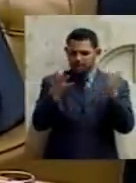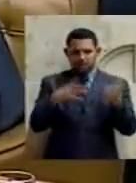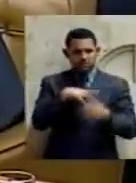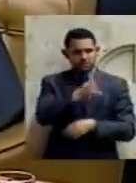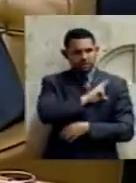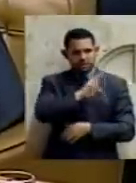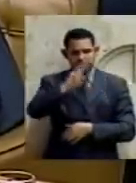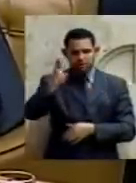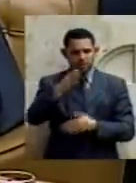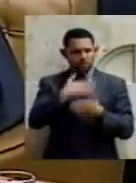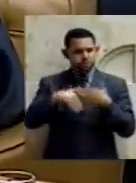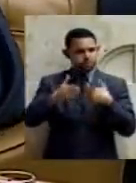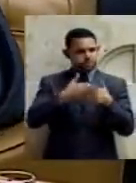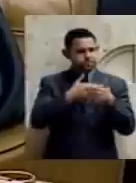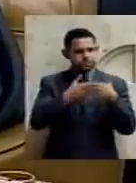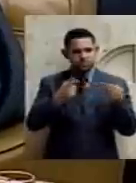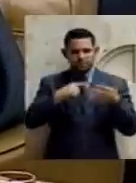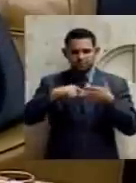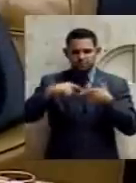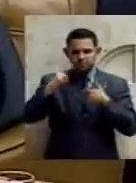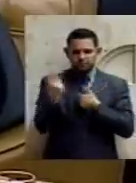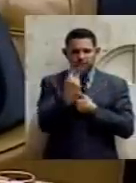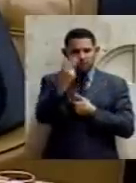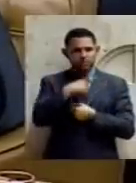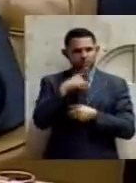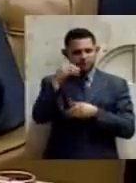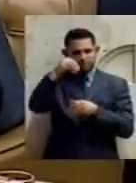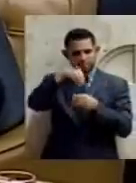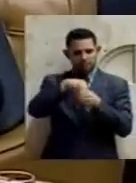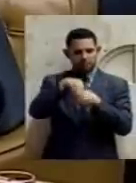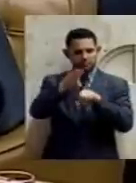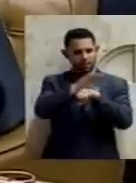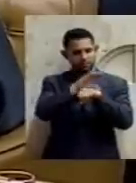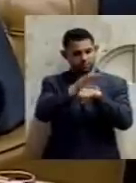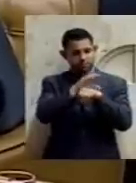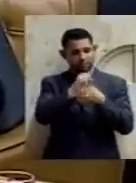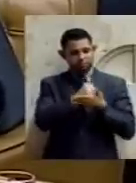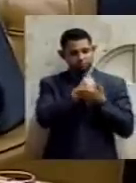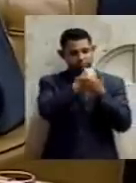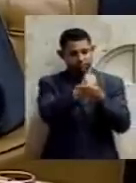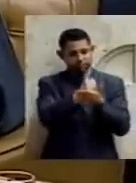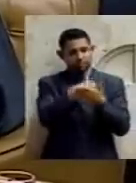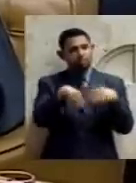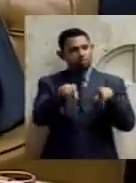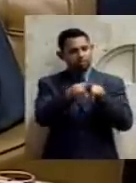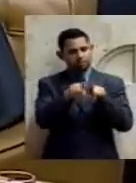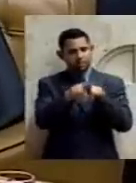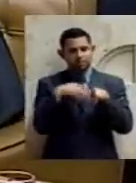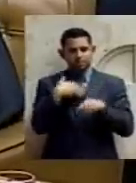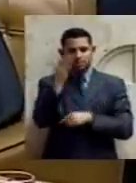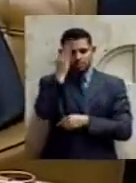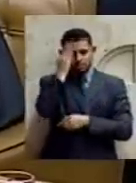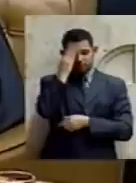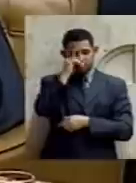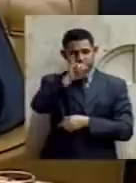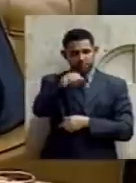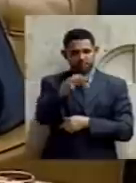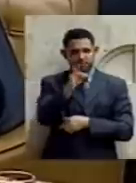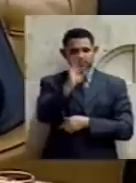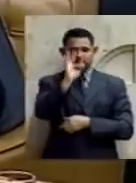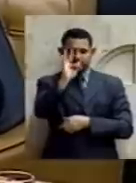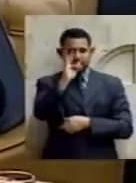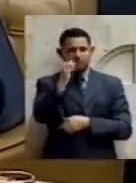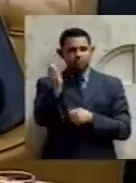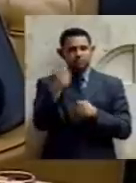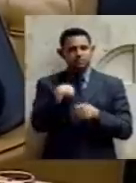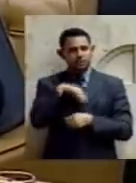e nos valores advindos com a Constituição. Como de sabença, o Supremo Tribunal Federal, no exercício